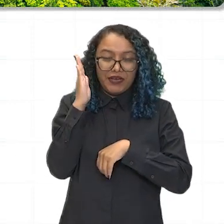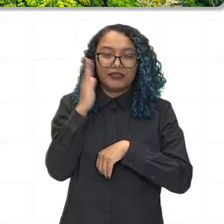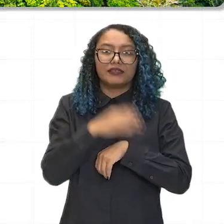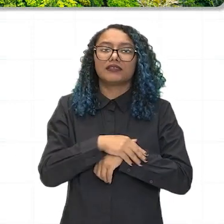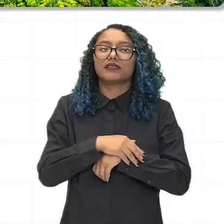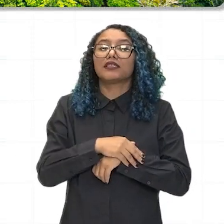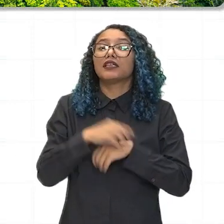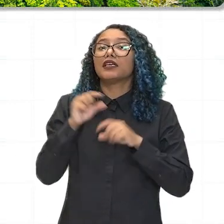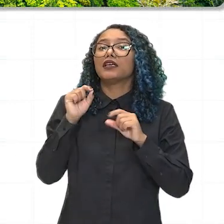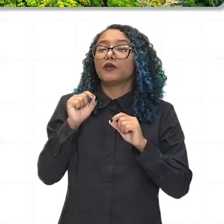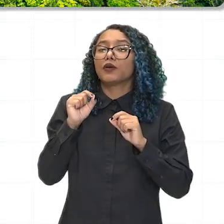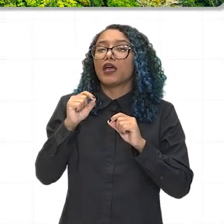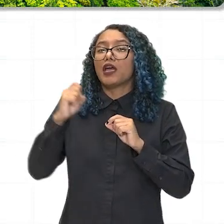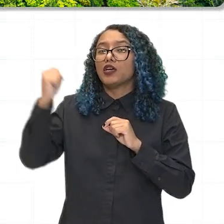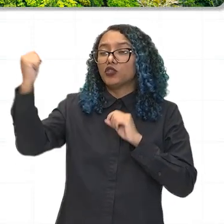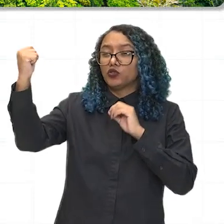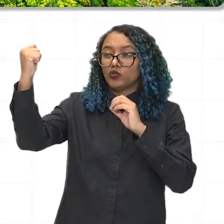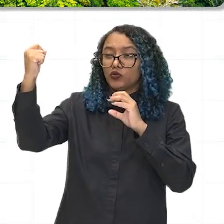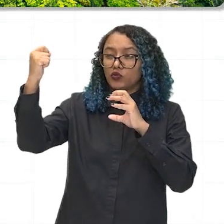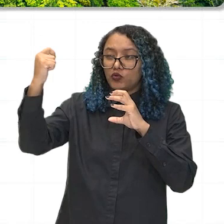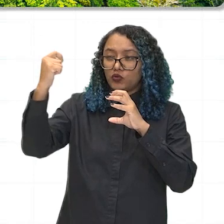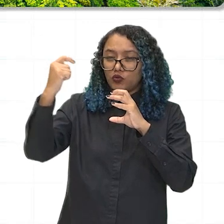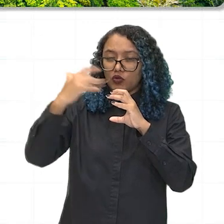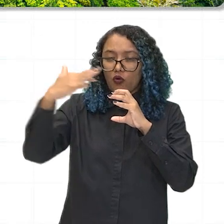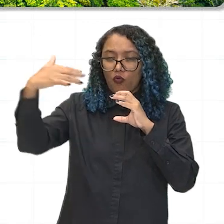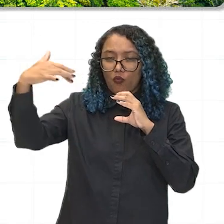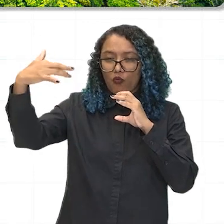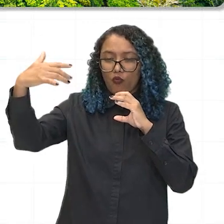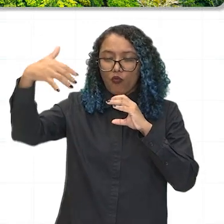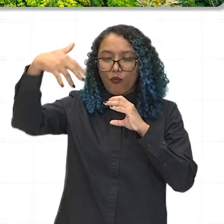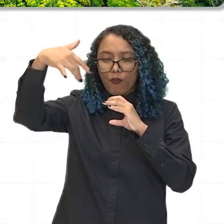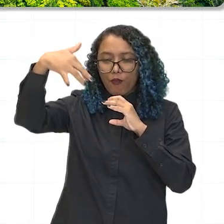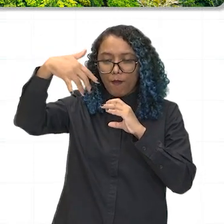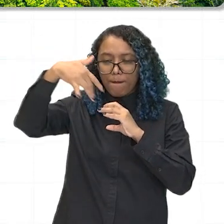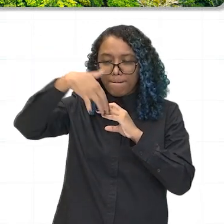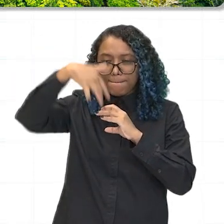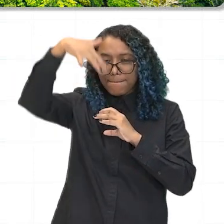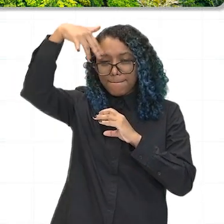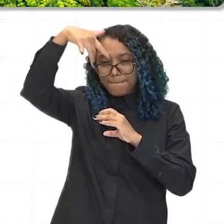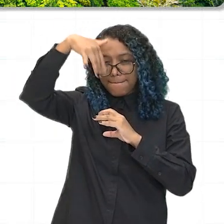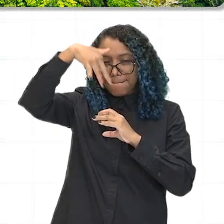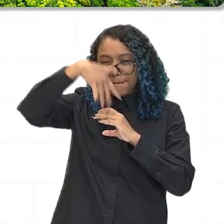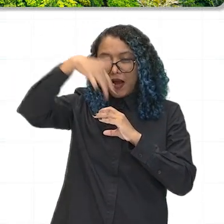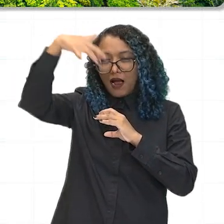onde os raios solares atingem a superfície